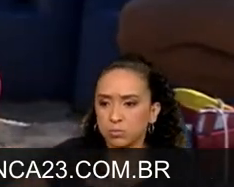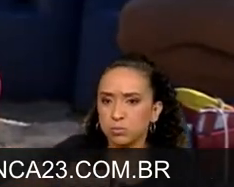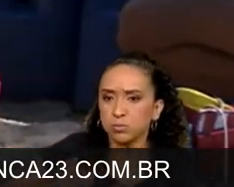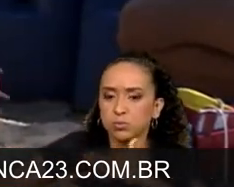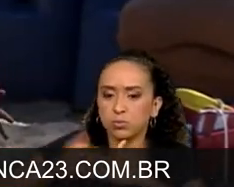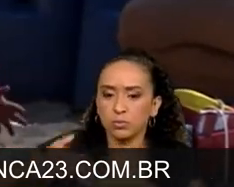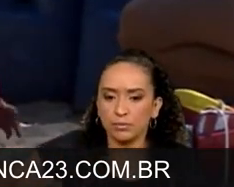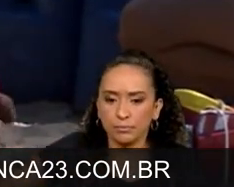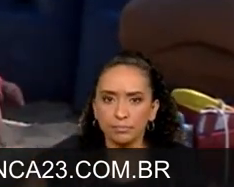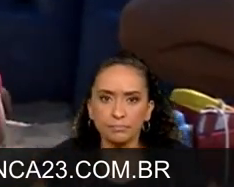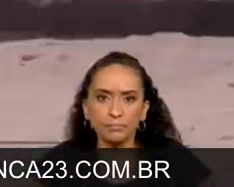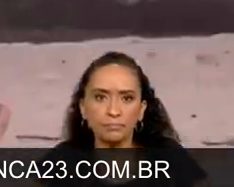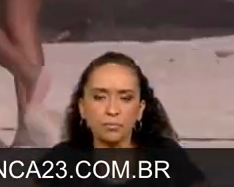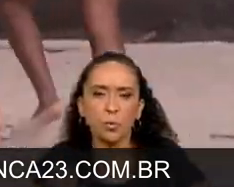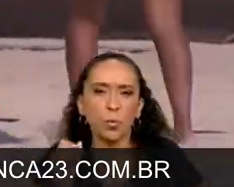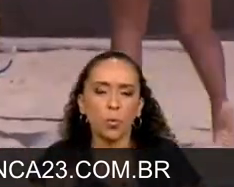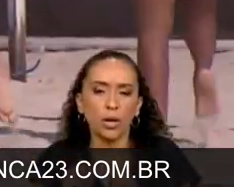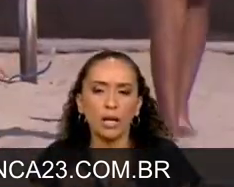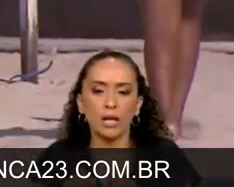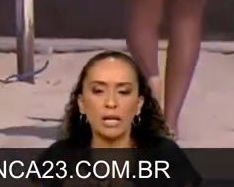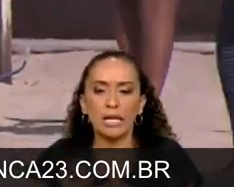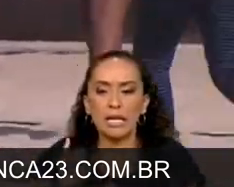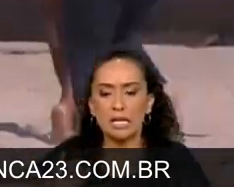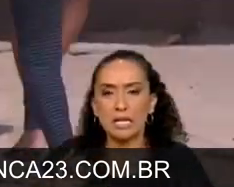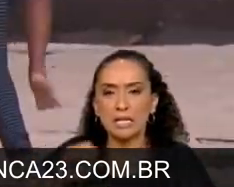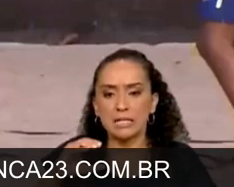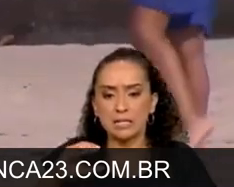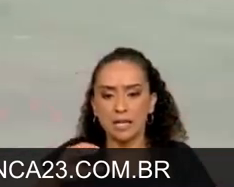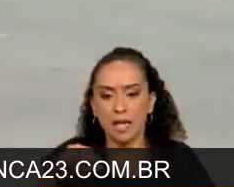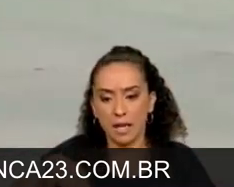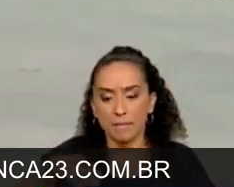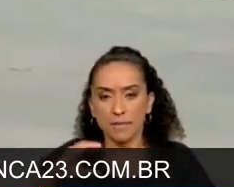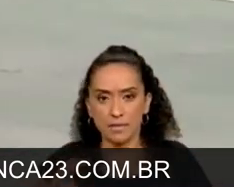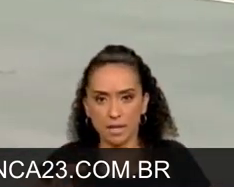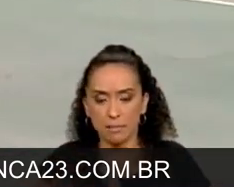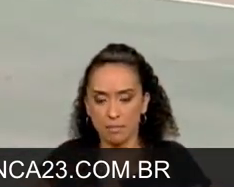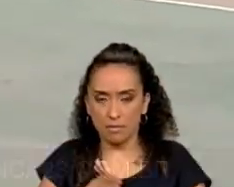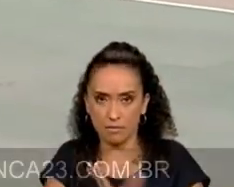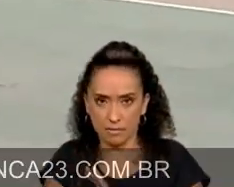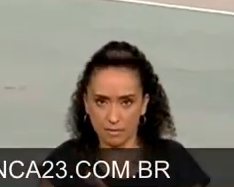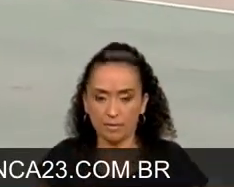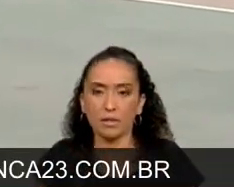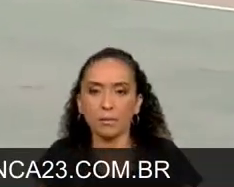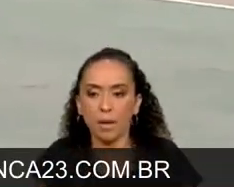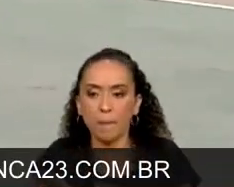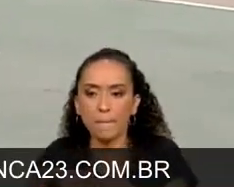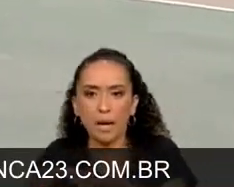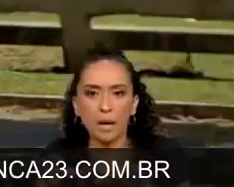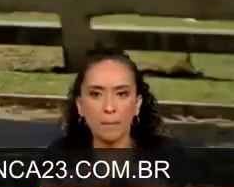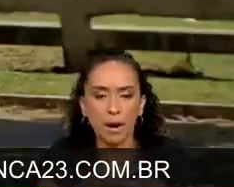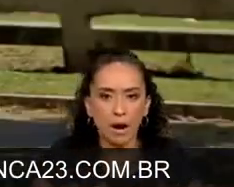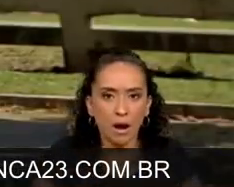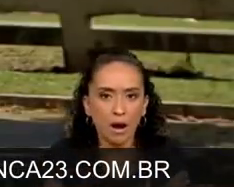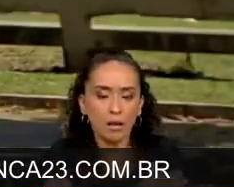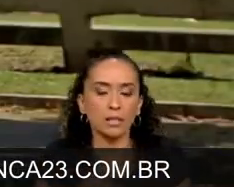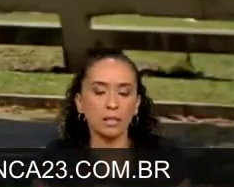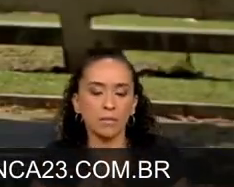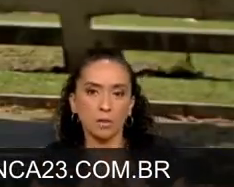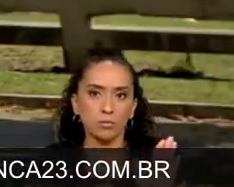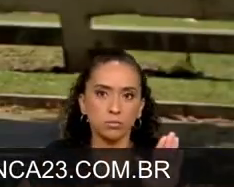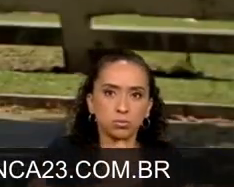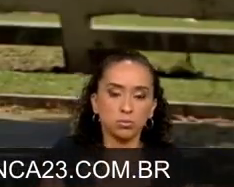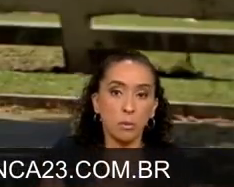trajetória média do chamado Índice de Massa Corporal, o IMC das crianças. A classificação de obesidade subiu mais